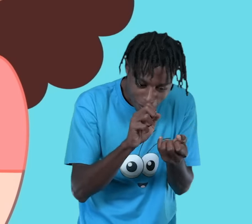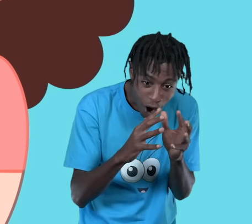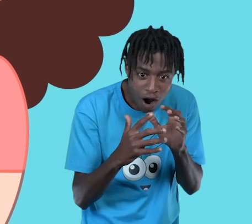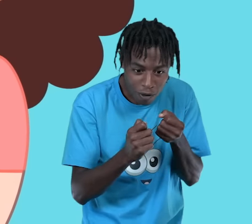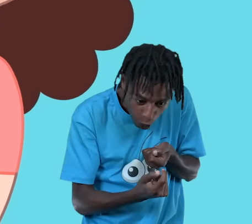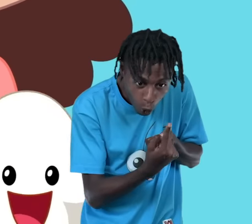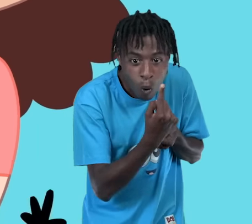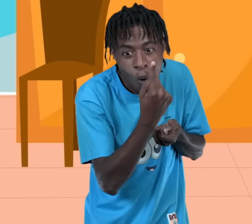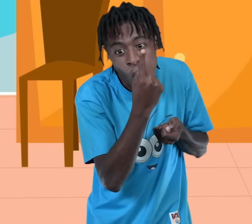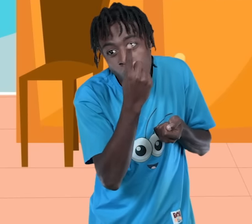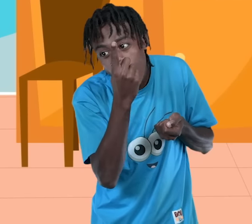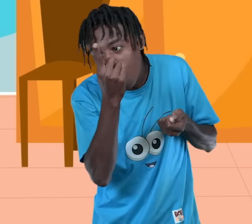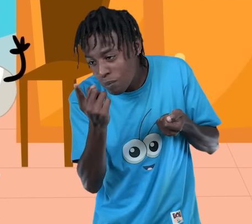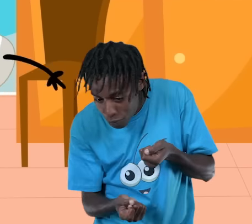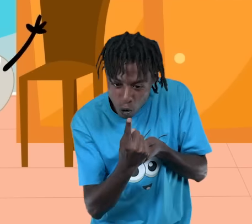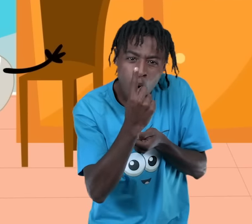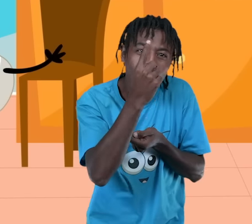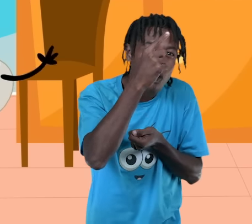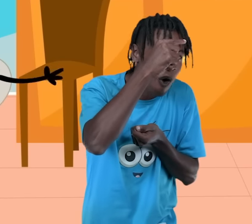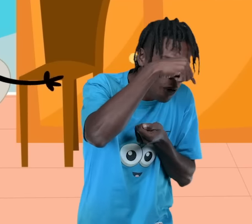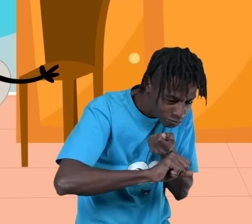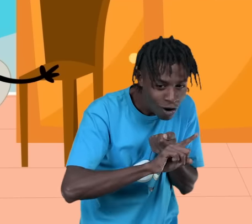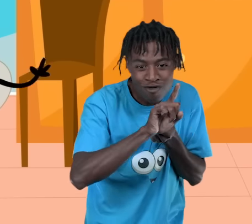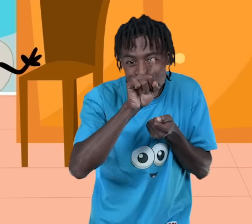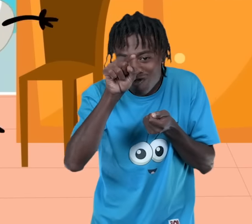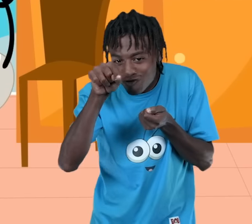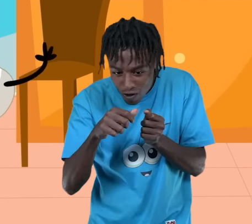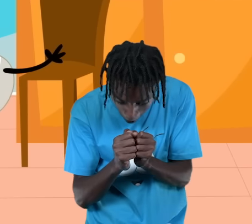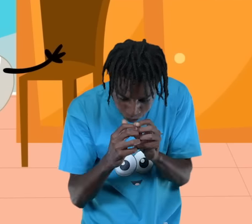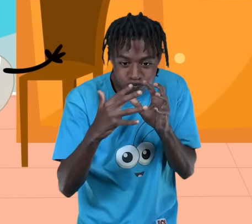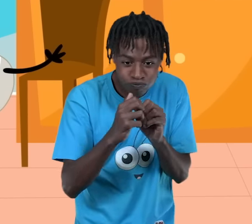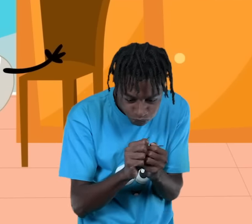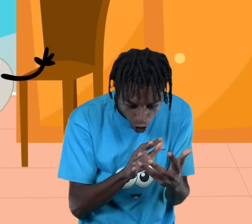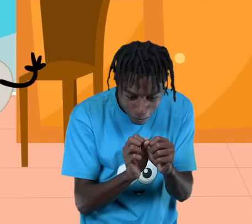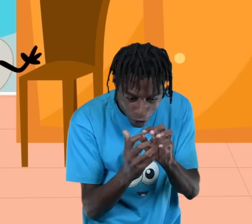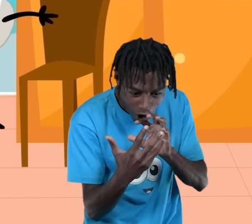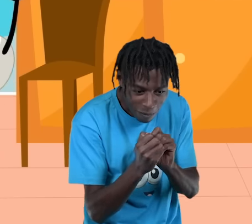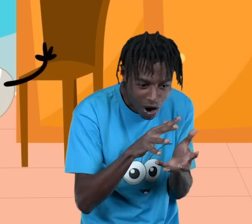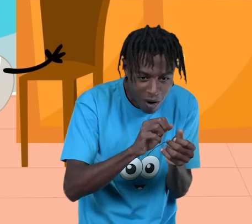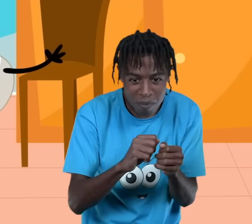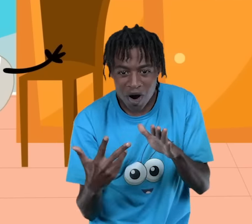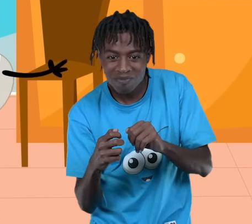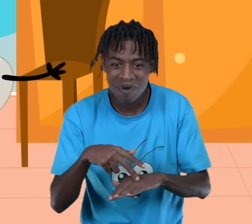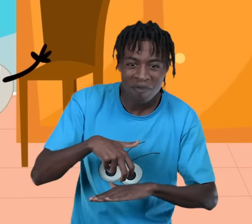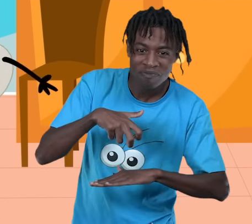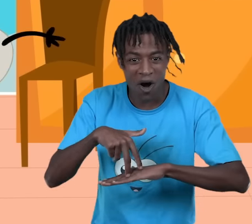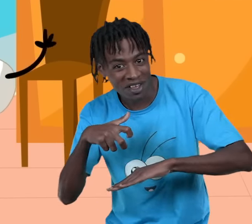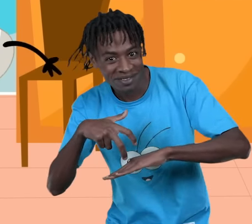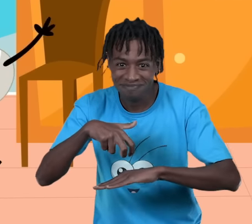pula, pipoquinha. Pula, pula, pra crescer e estourar. Pula,